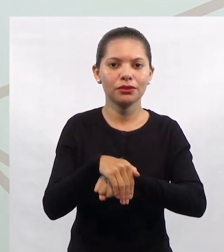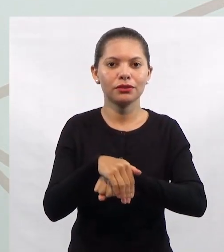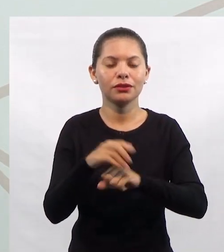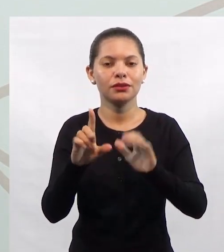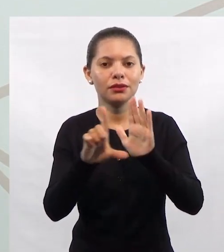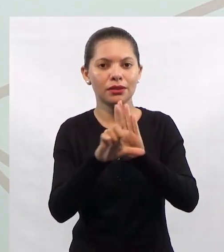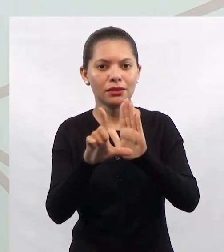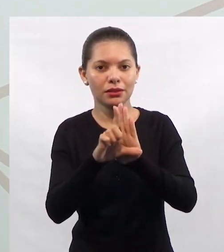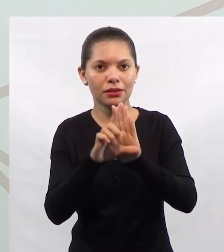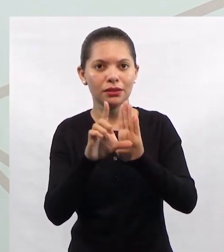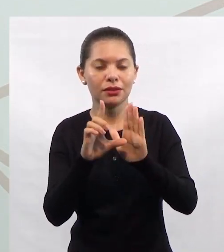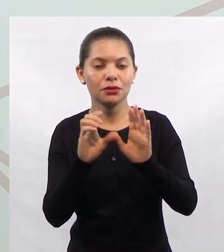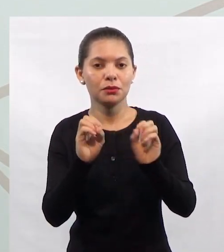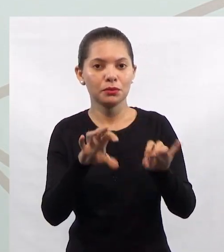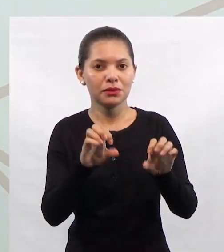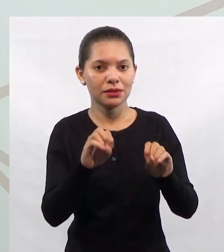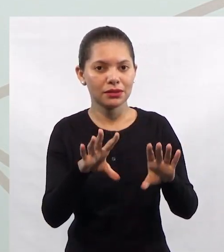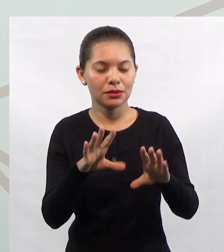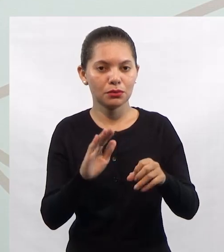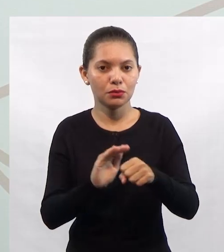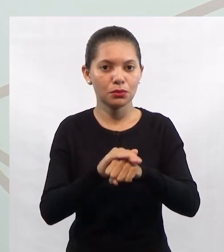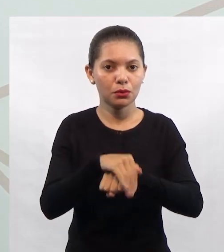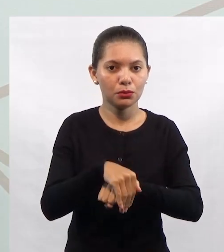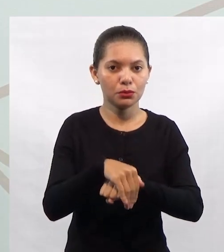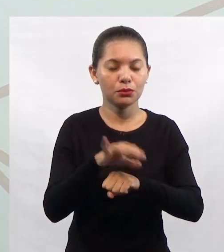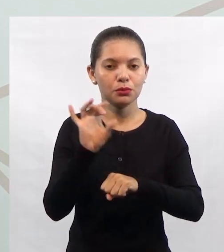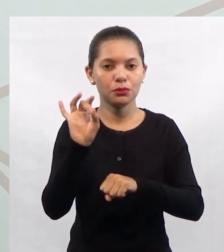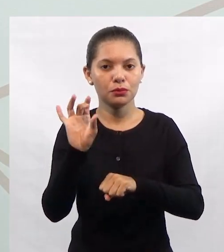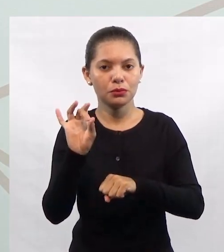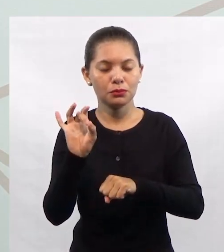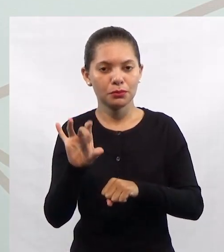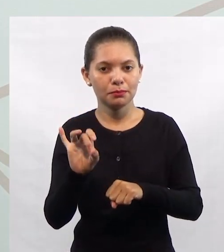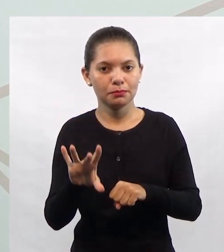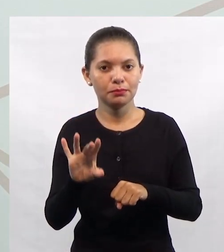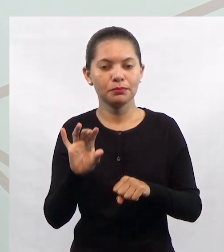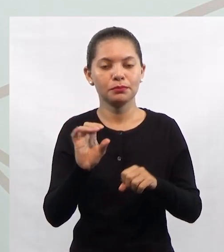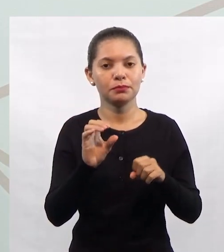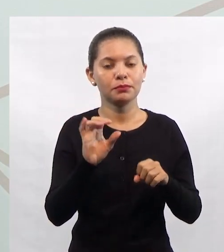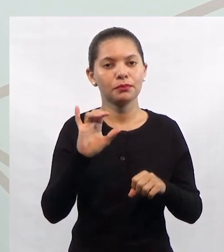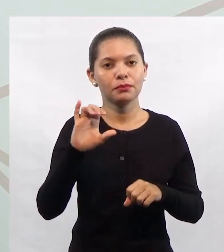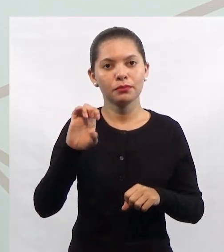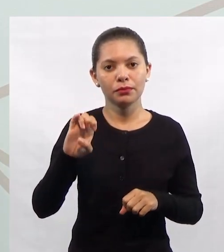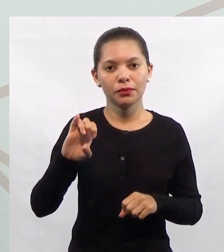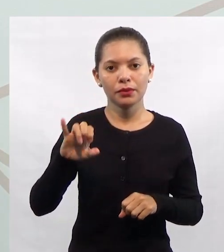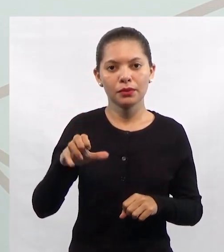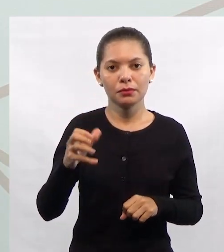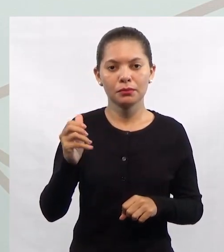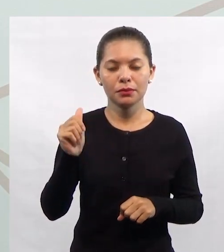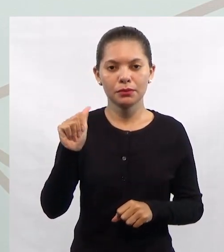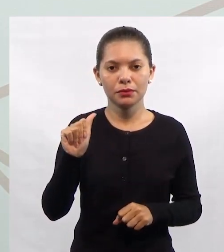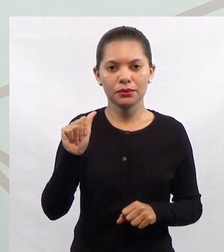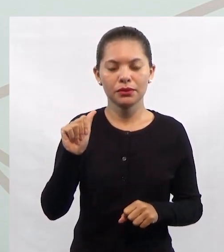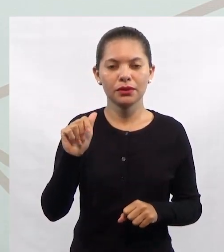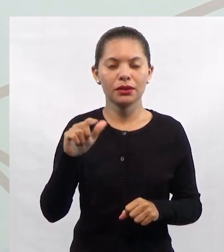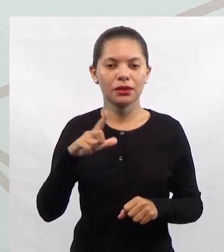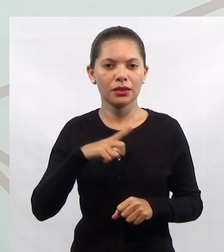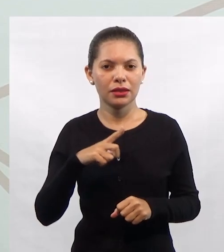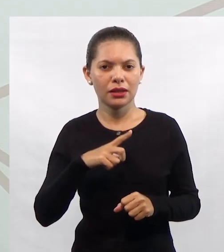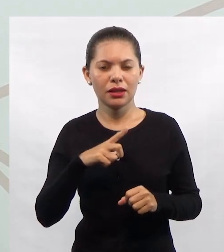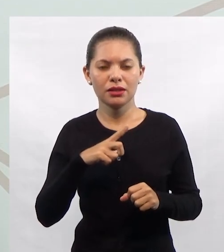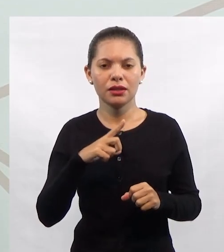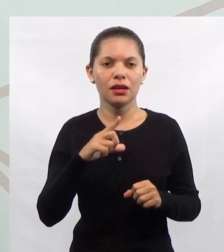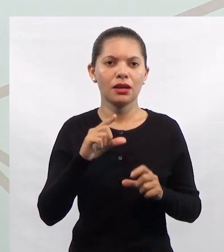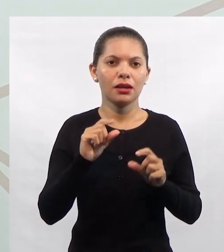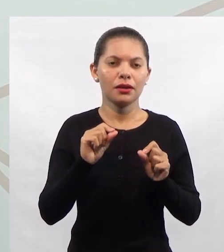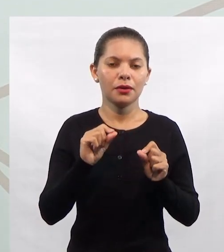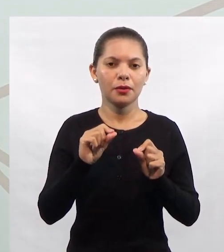LDB prevê, o ensino noturno, especialmente para a educação de jovens e adultos. E aí você tem toda uma